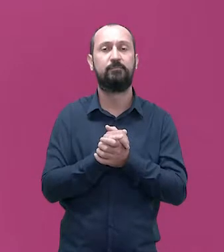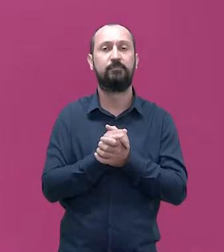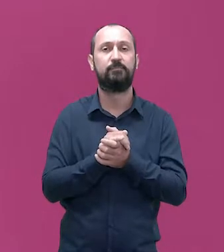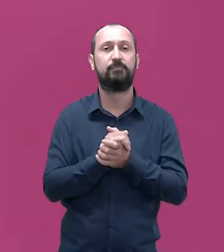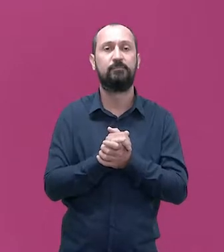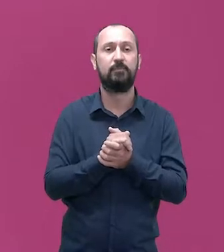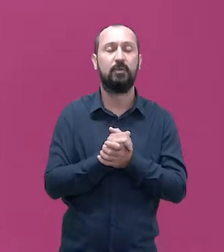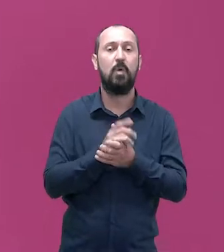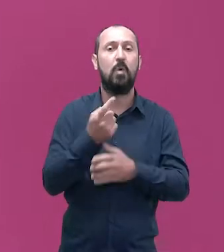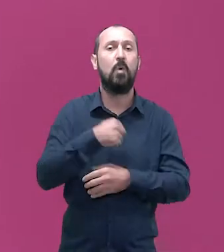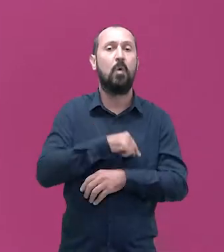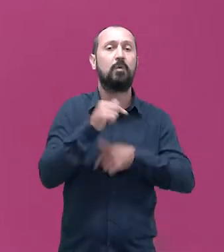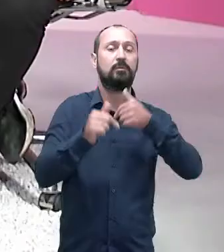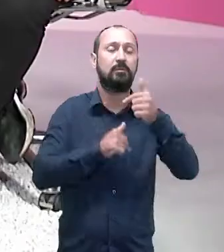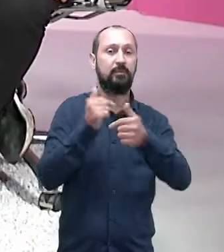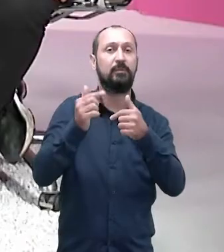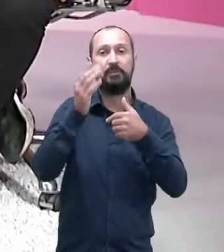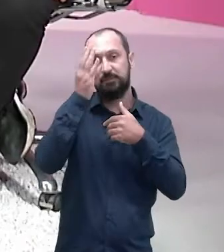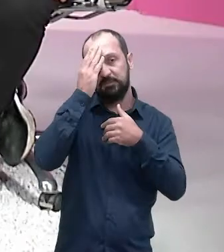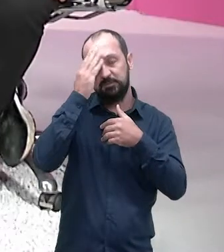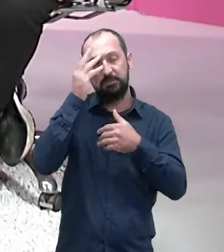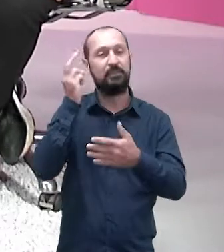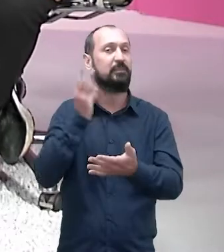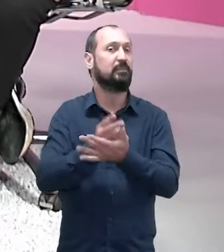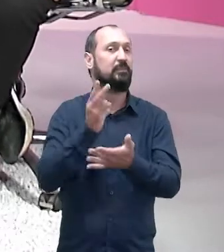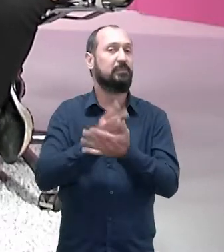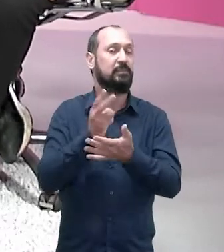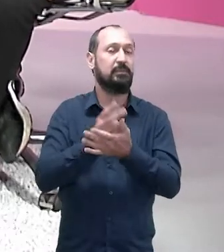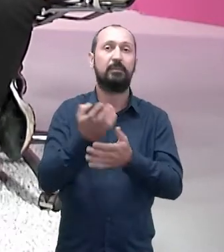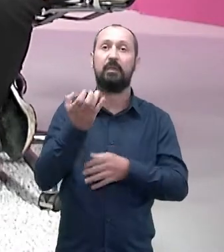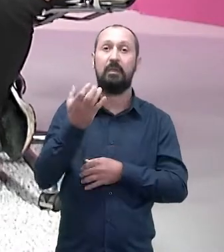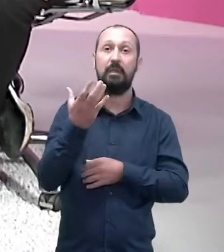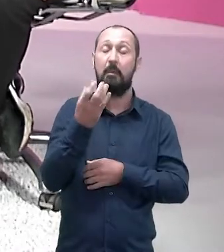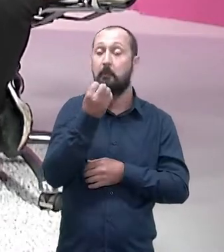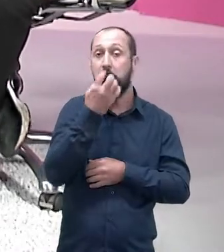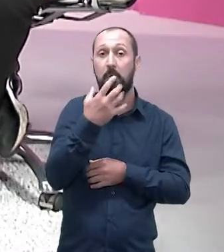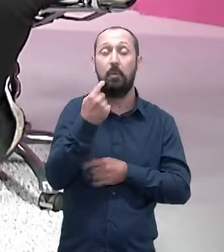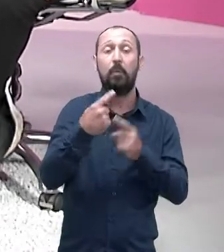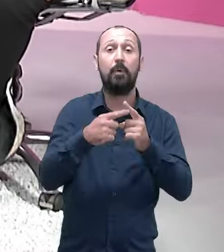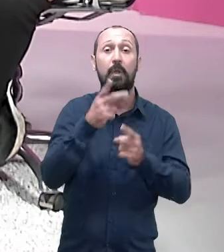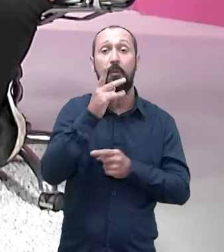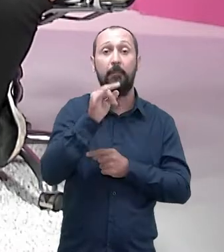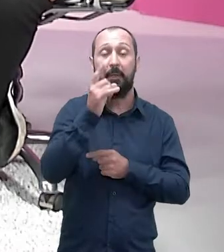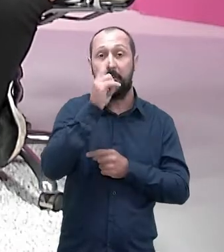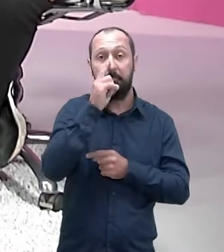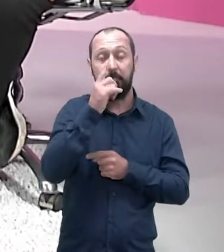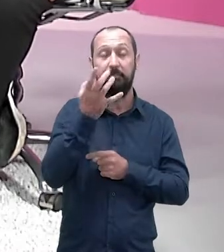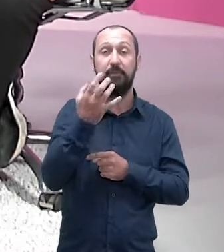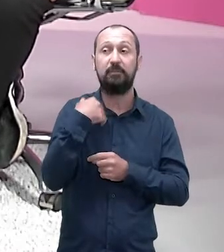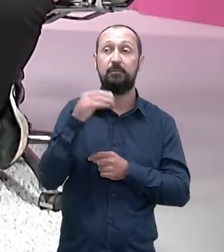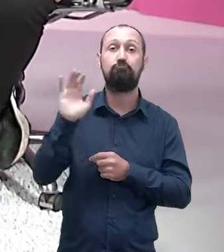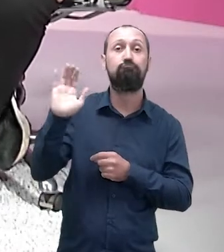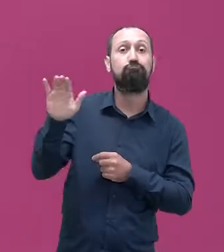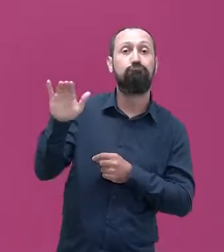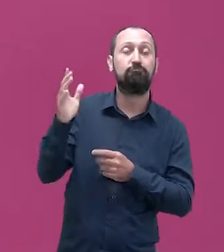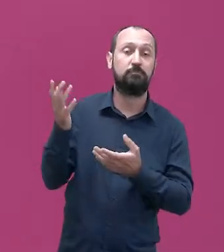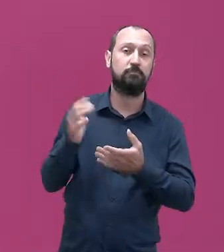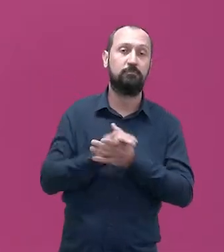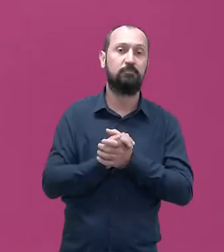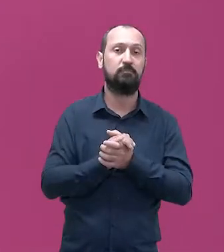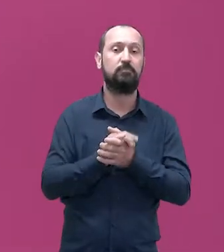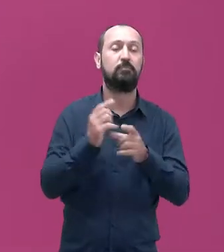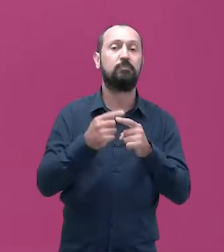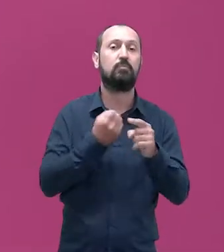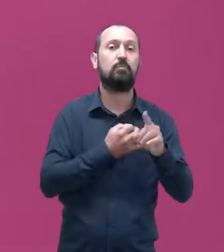e nossa atividade, ela, graças a Deus, a procura está sendo muito boa, né? Os pais estão nos procurando, tendo